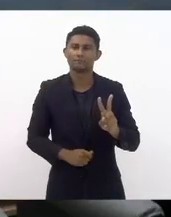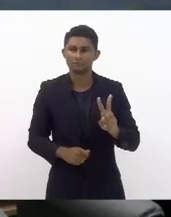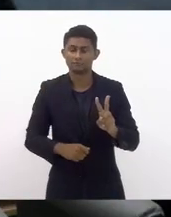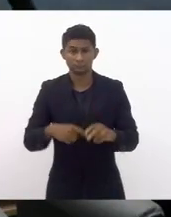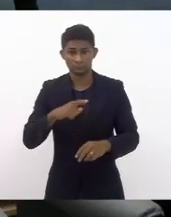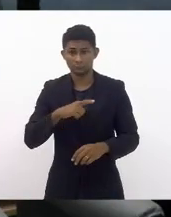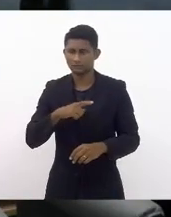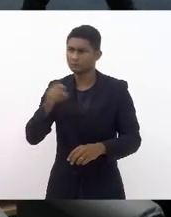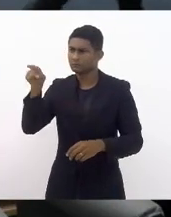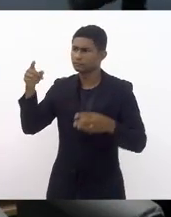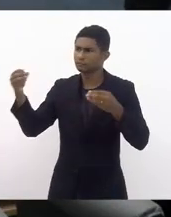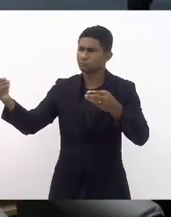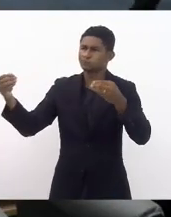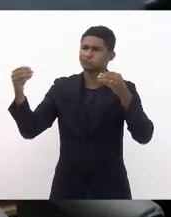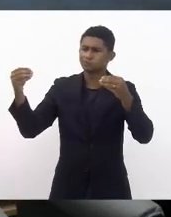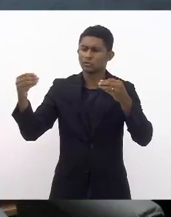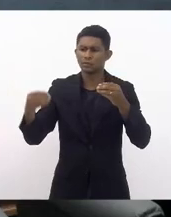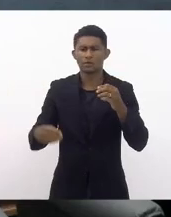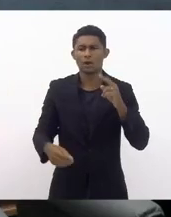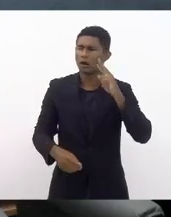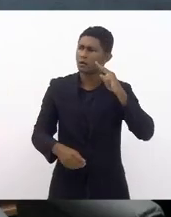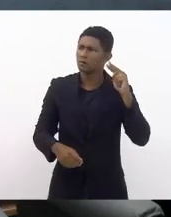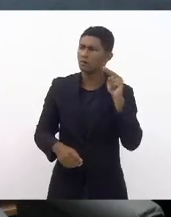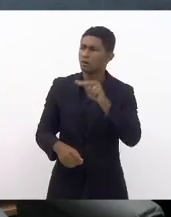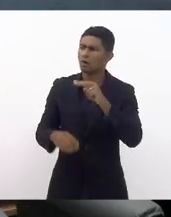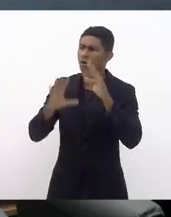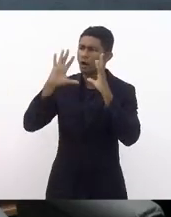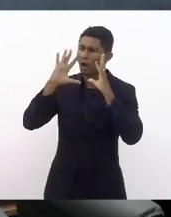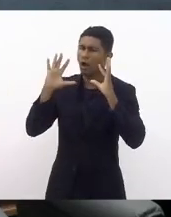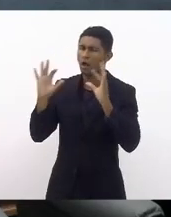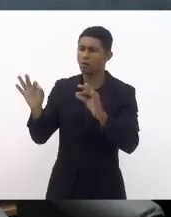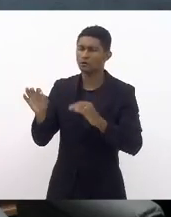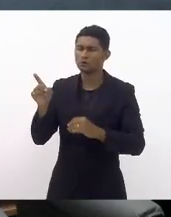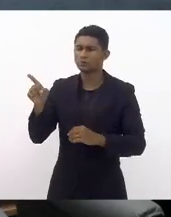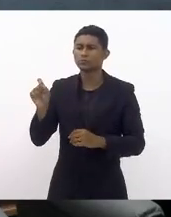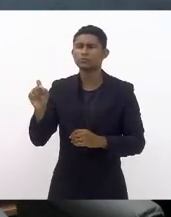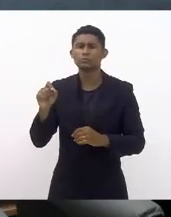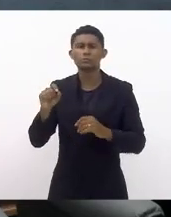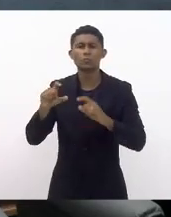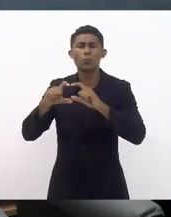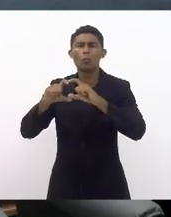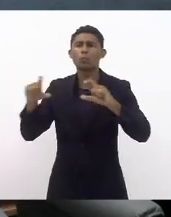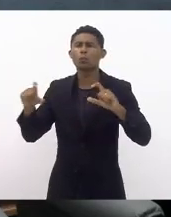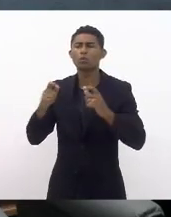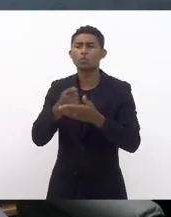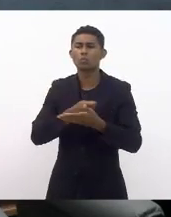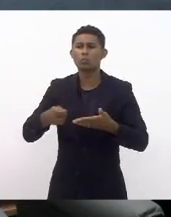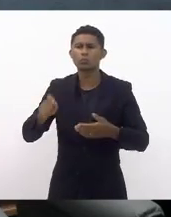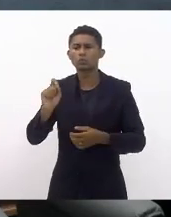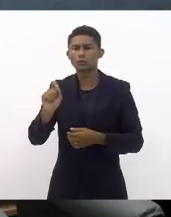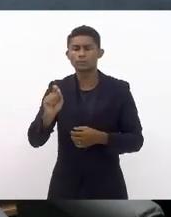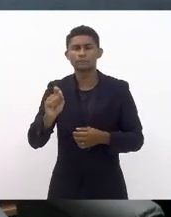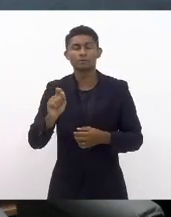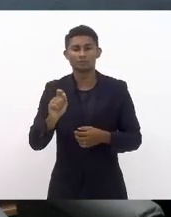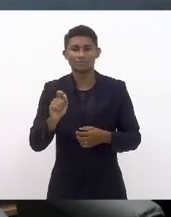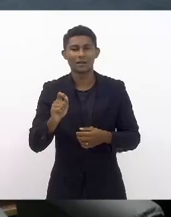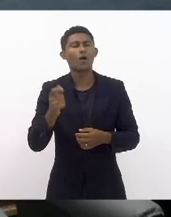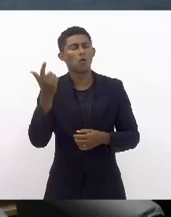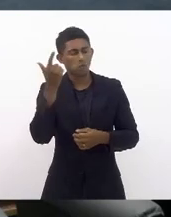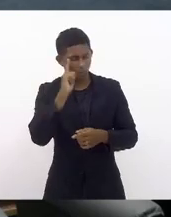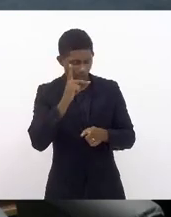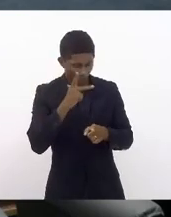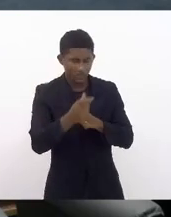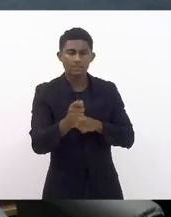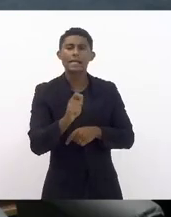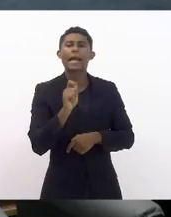ali que me chamou muita atenção. Uma cartolina, mas dizia assim: quem ganhou foi a educação. E,